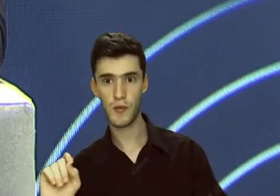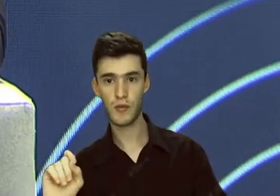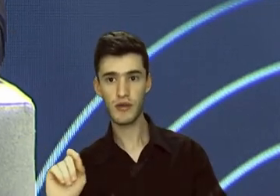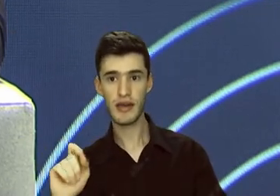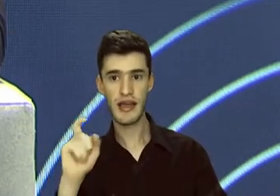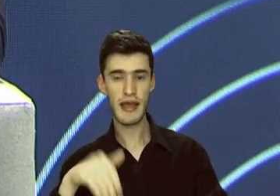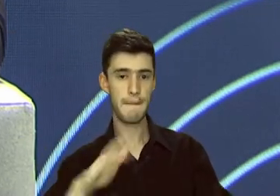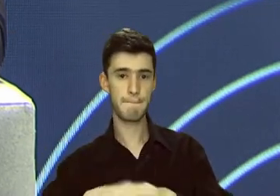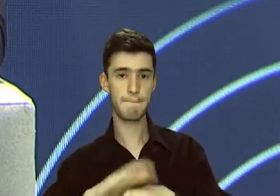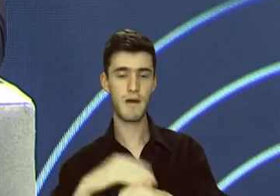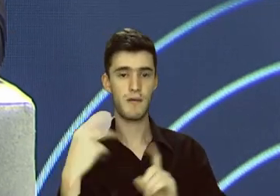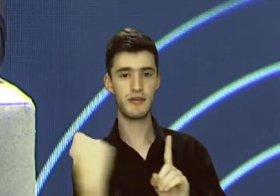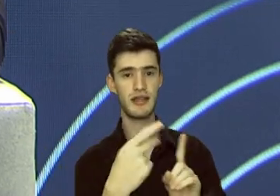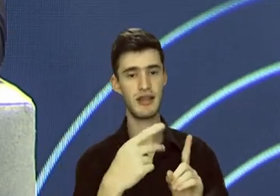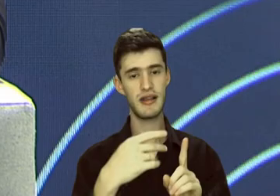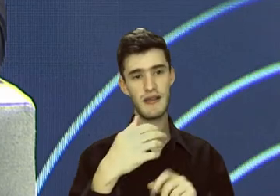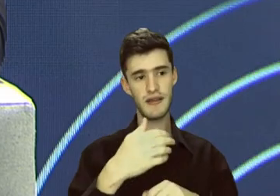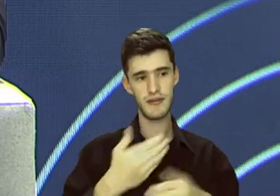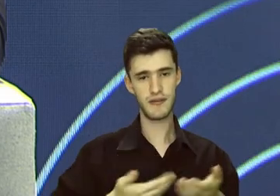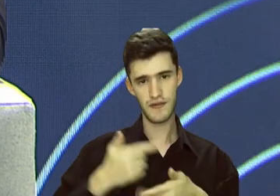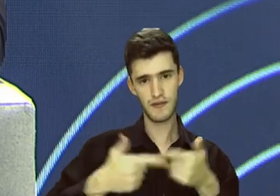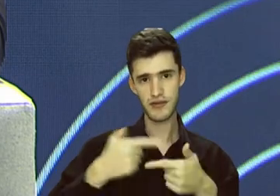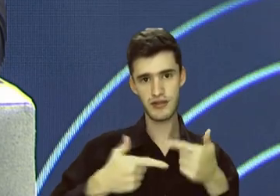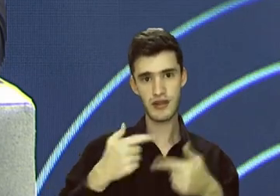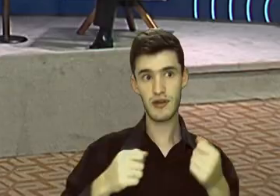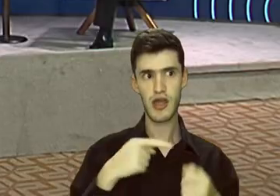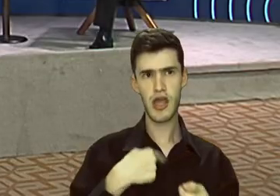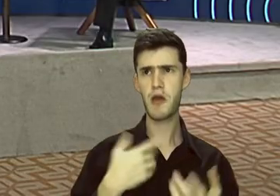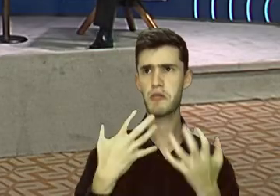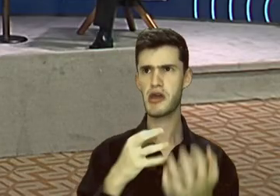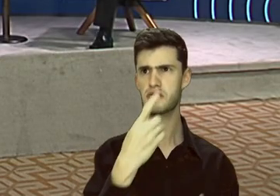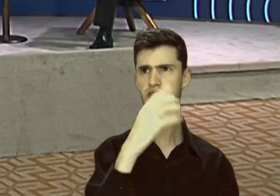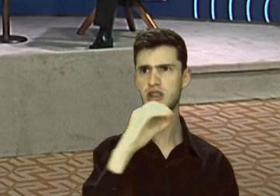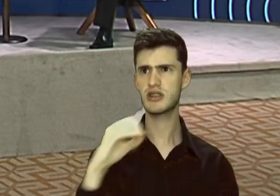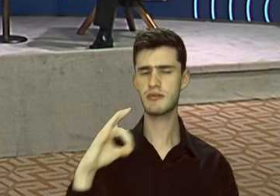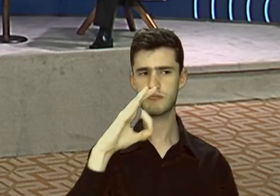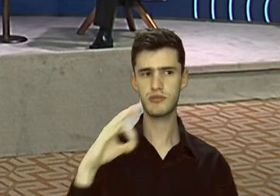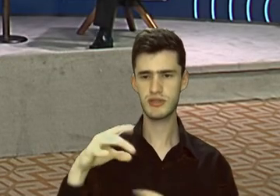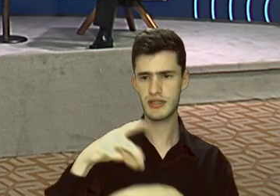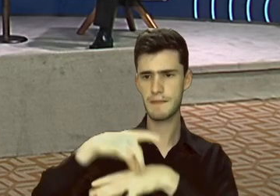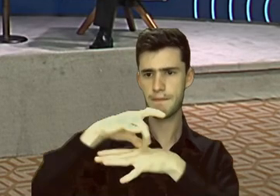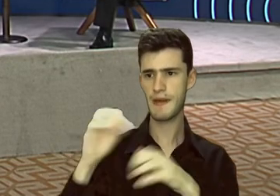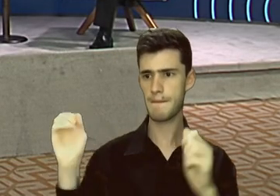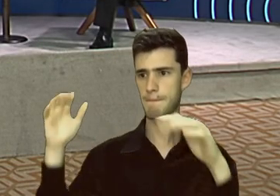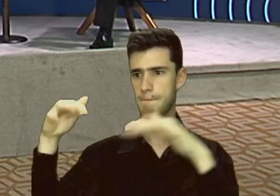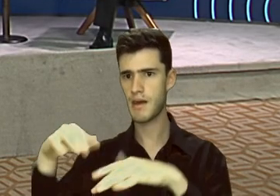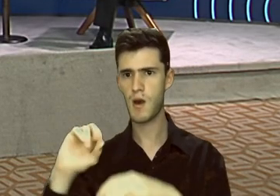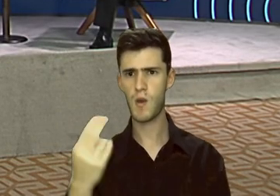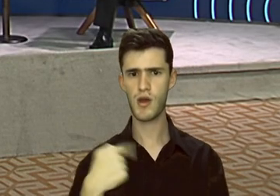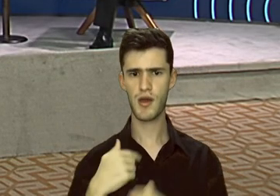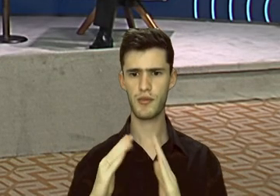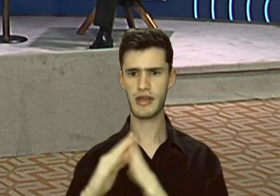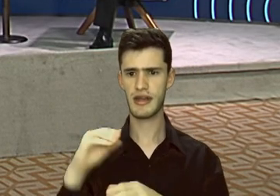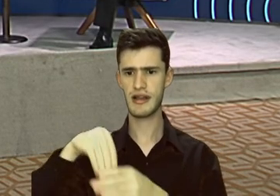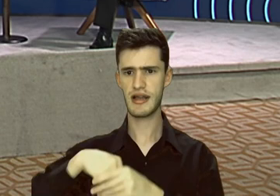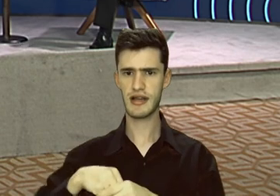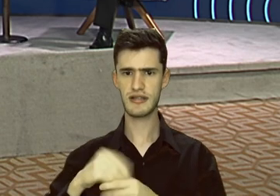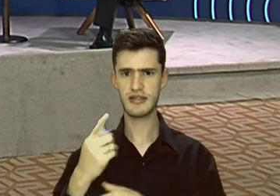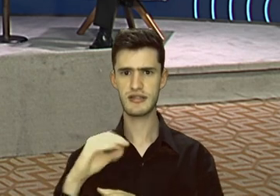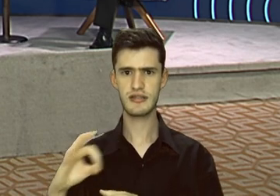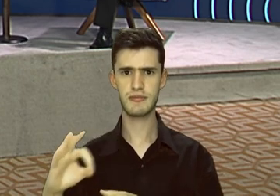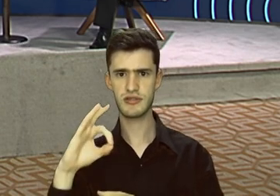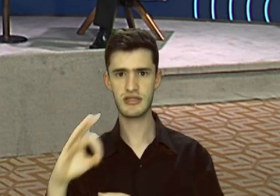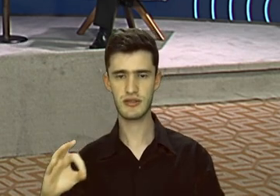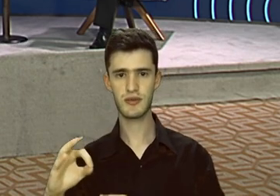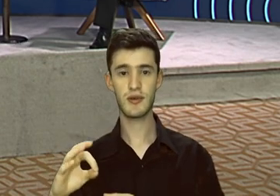acho que agora já tá começando a mudar um pouco né E principalmente acho que muito mais pé no chão né Ele sabe que ele tem toda